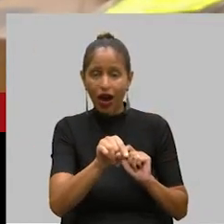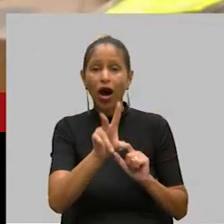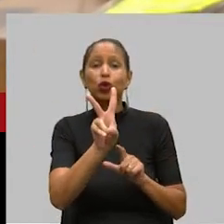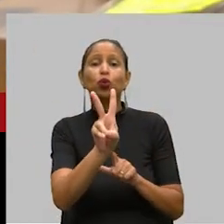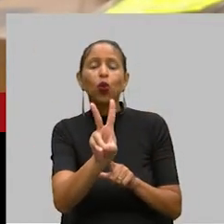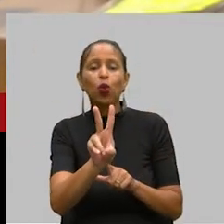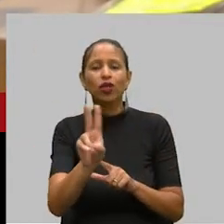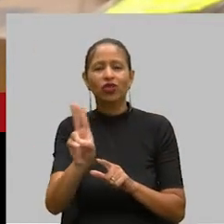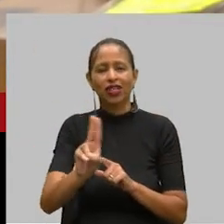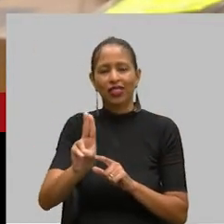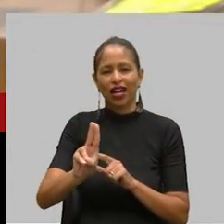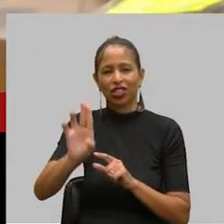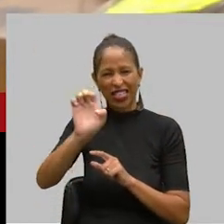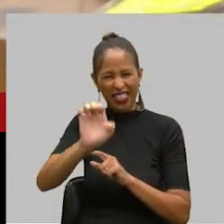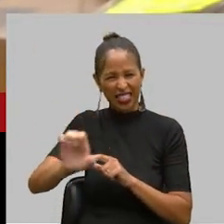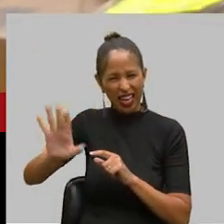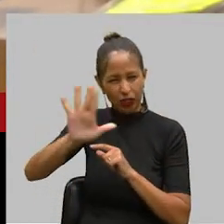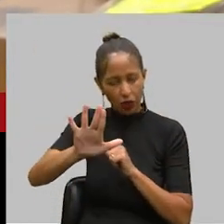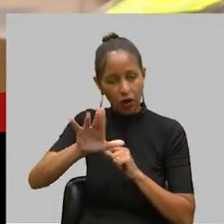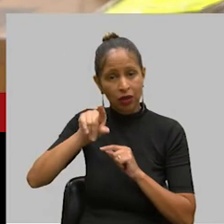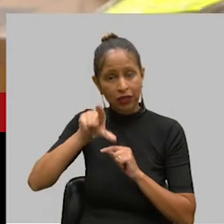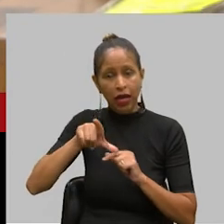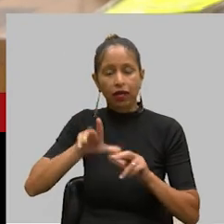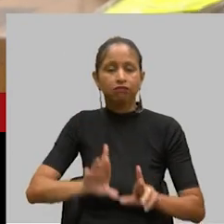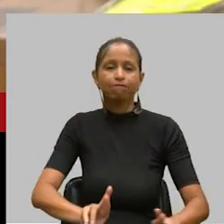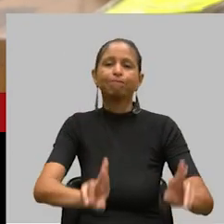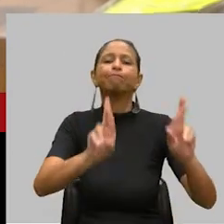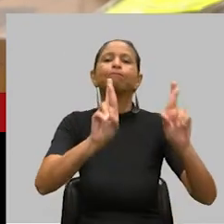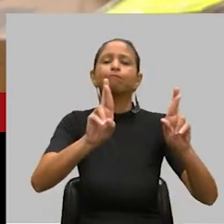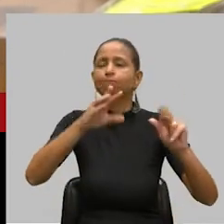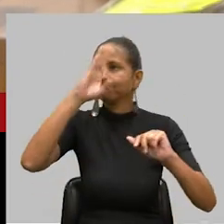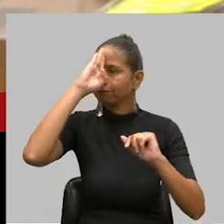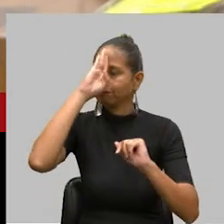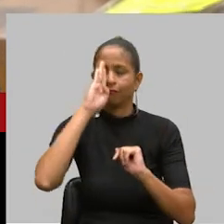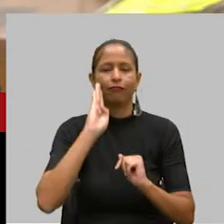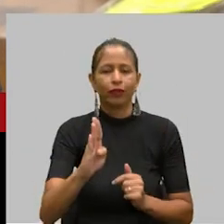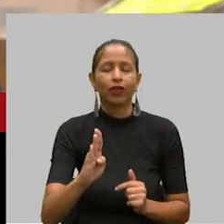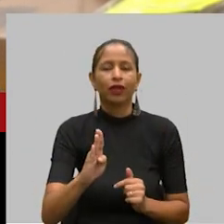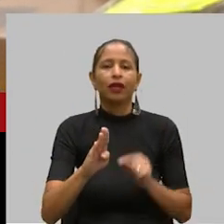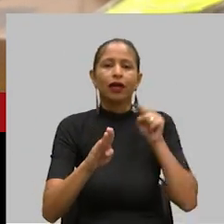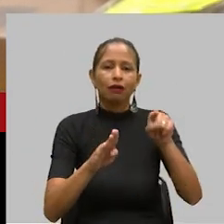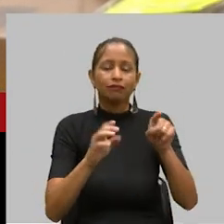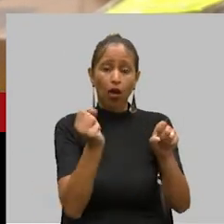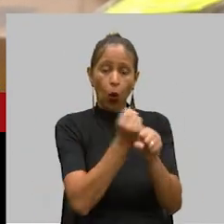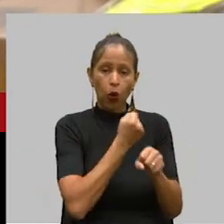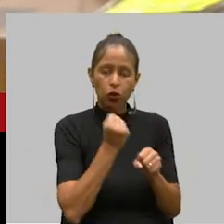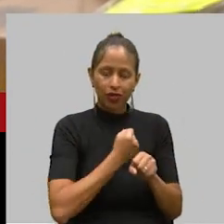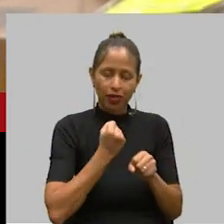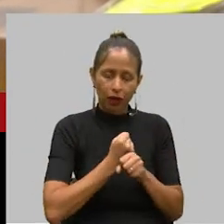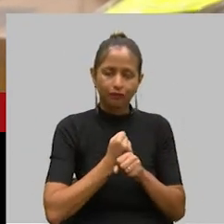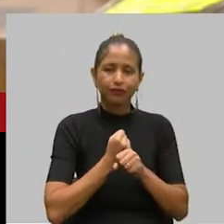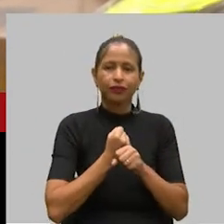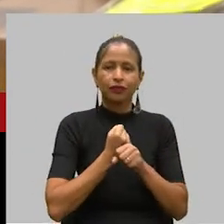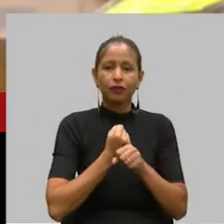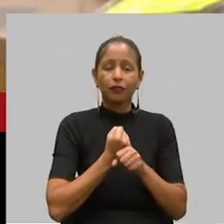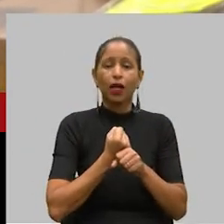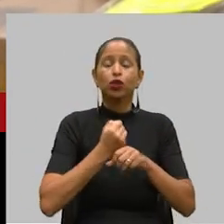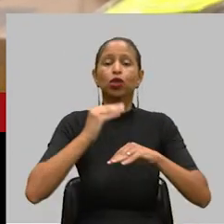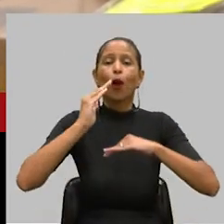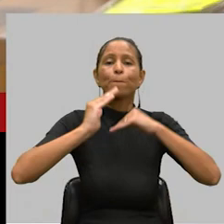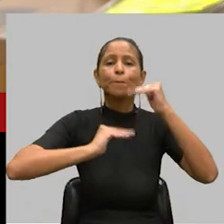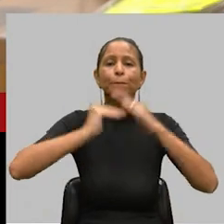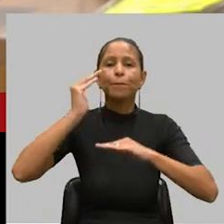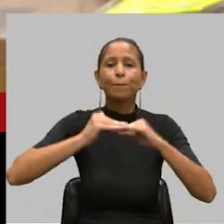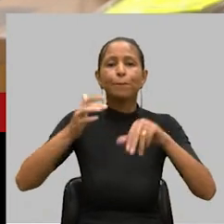universidades estaduais Elas têm um papel fundamental tanto na construção dos futuros profissionais que